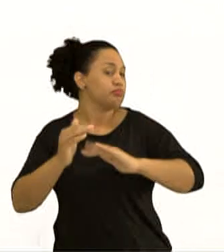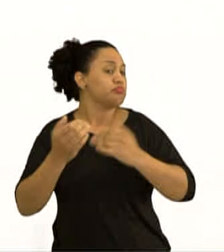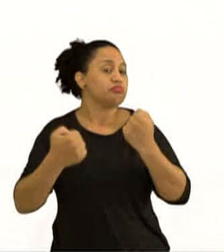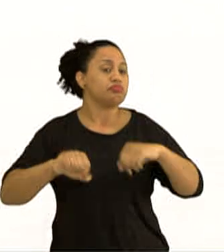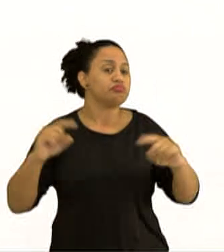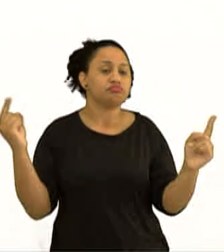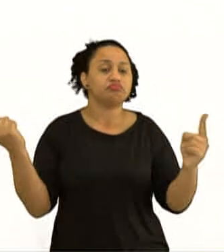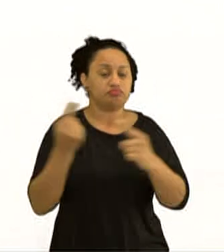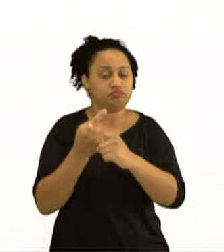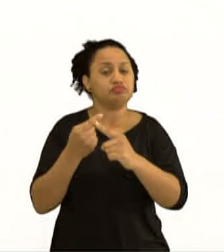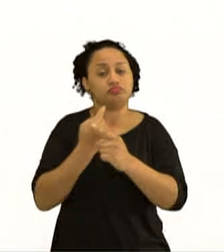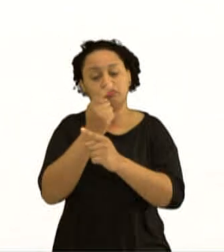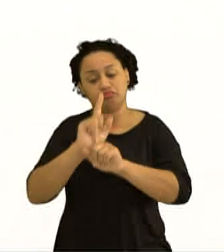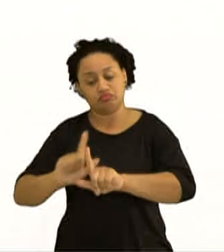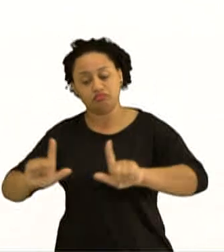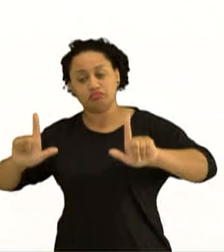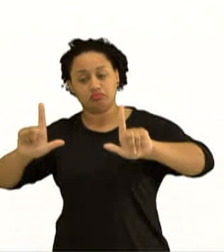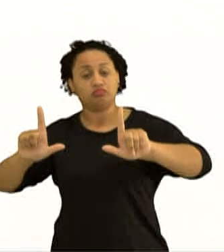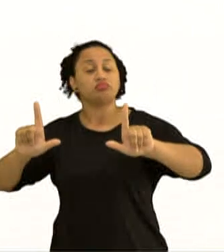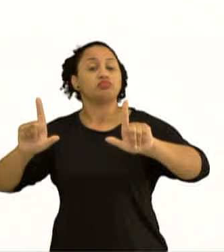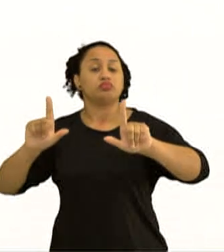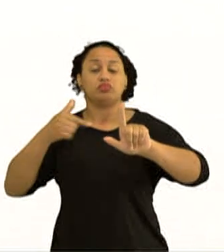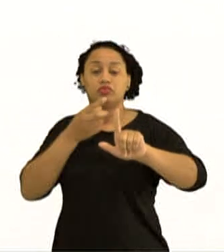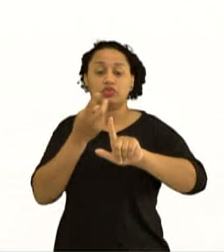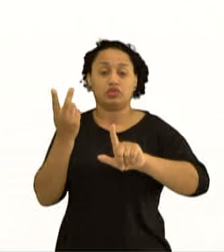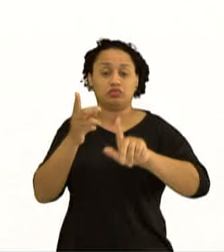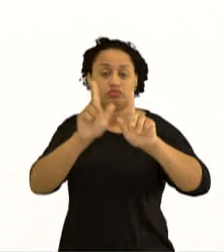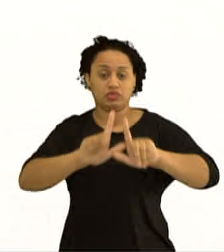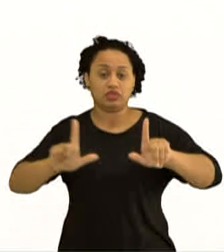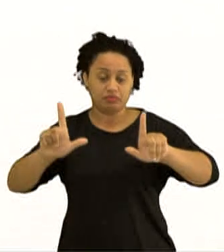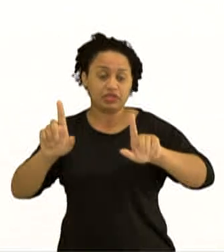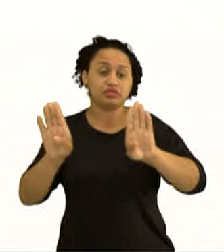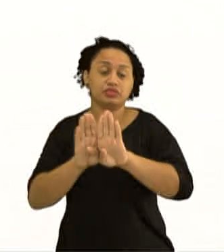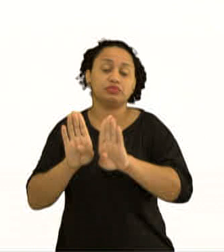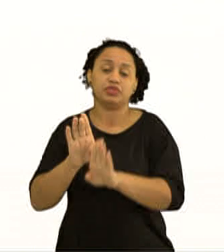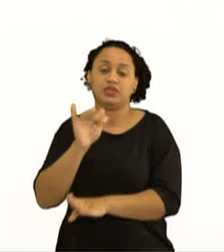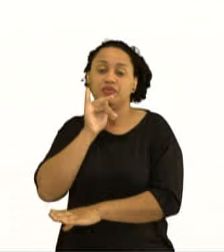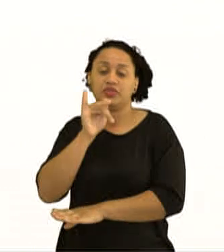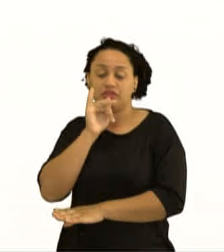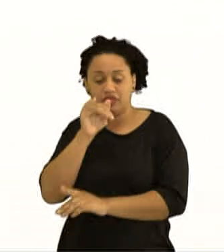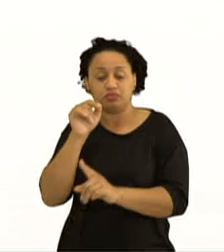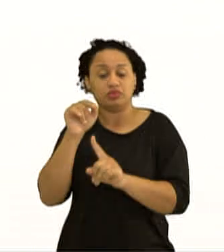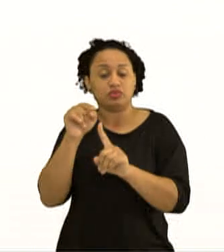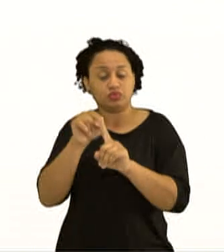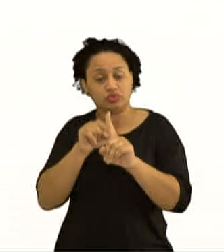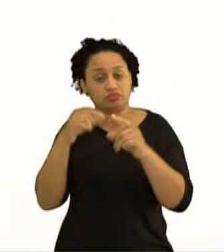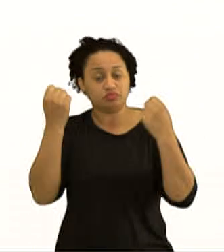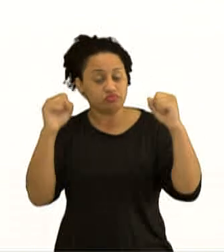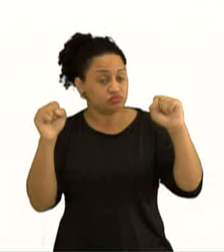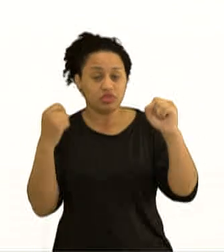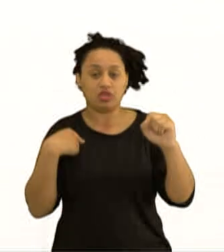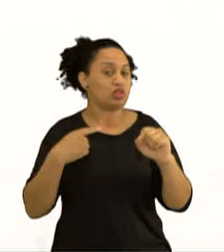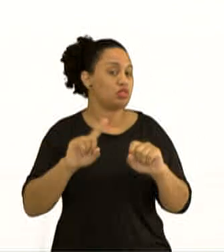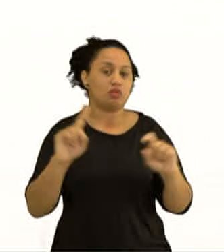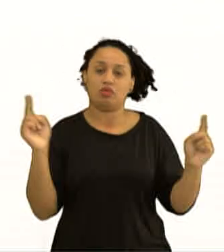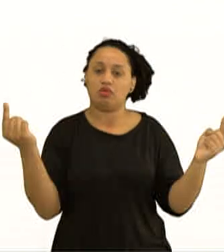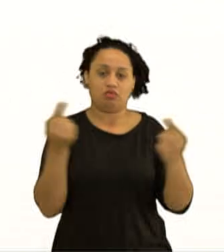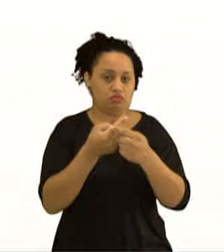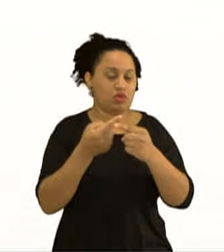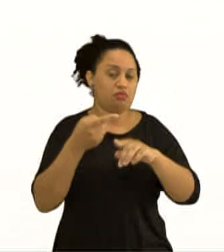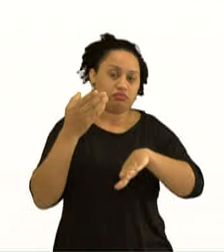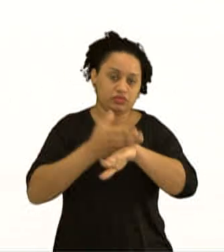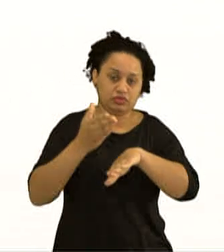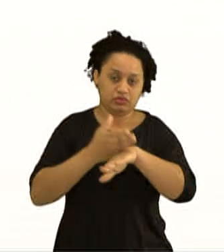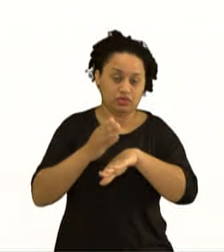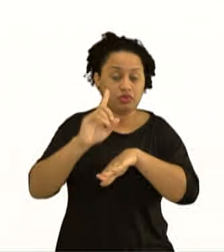competitivas. Na nossa imagem, a gente tem ali na segunda imagem um exemplo de ginástica que é uma ginástica não competitiva. Nós vamos entender isso